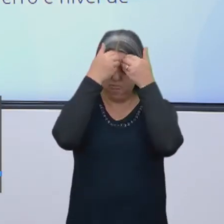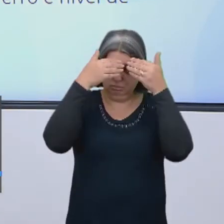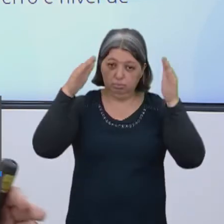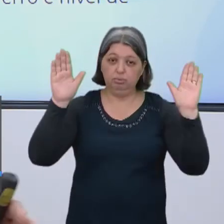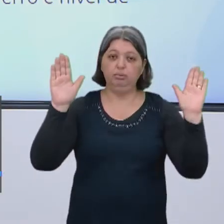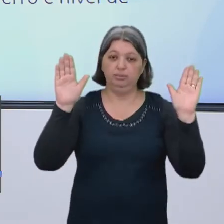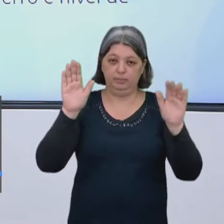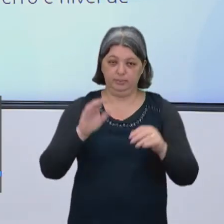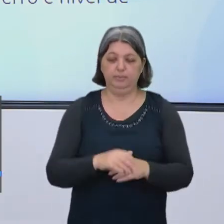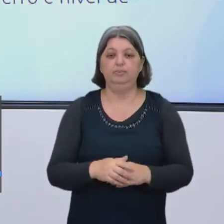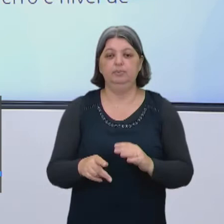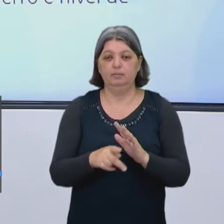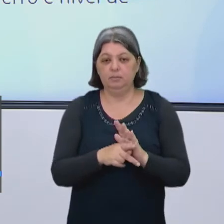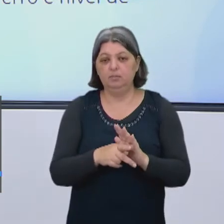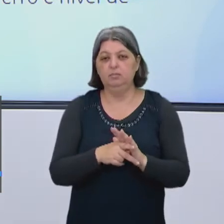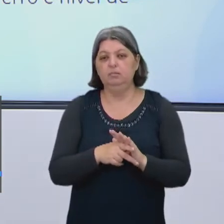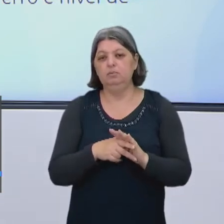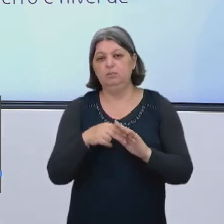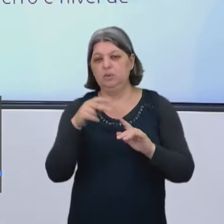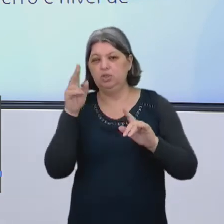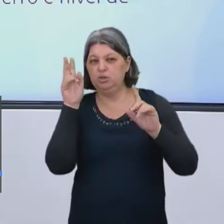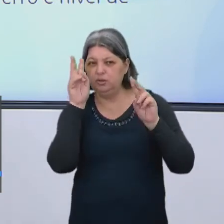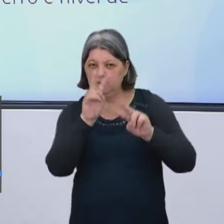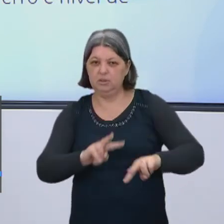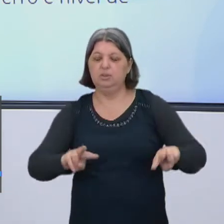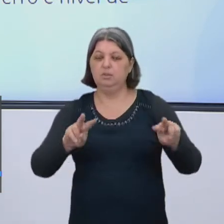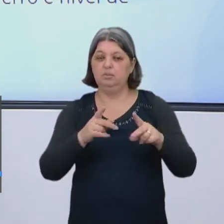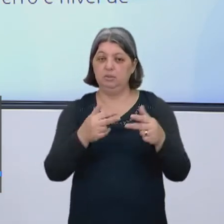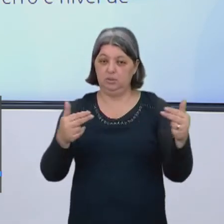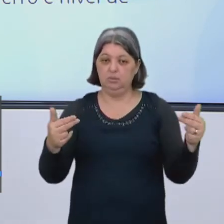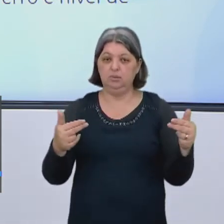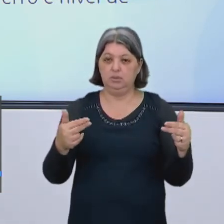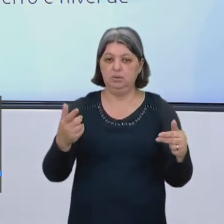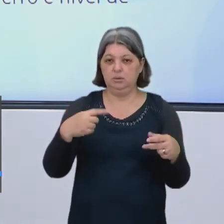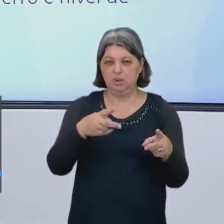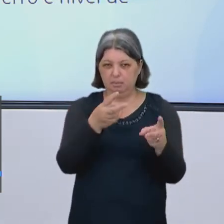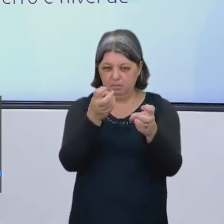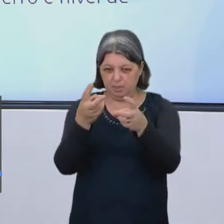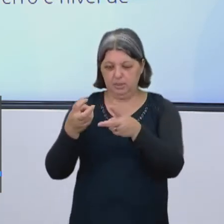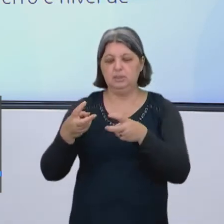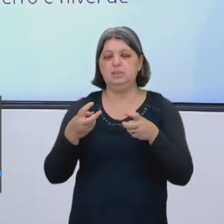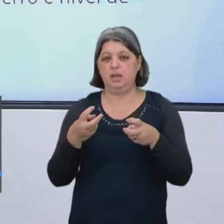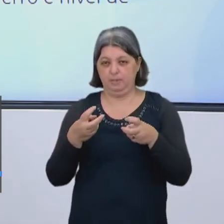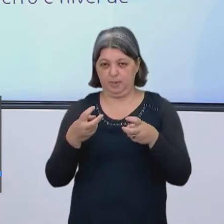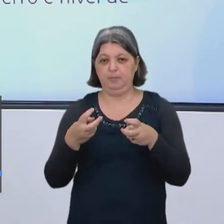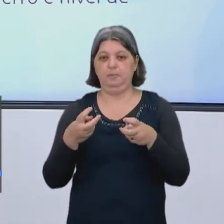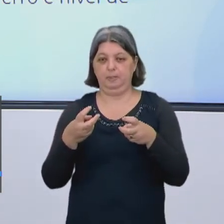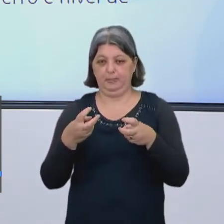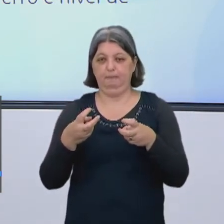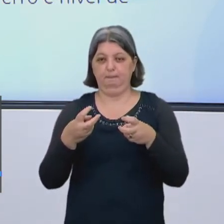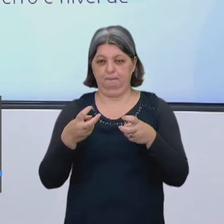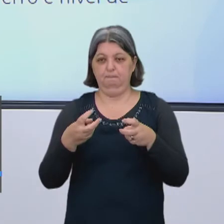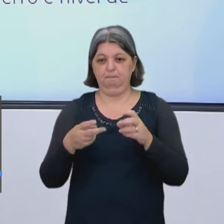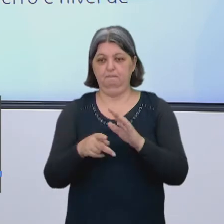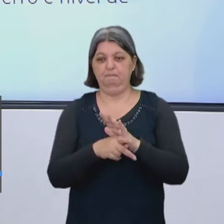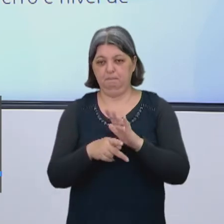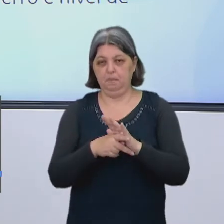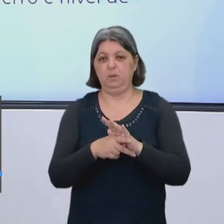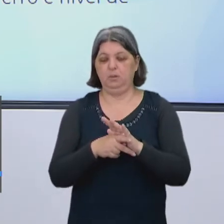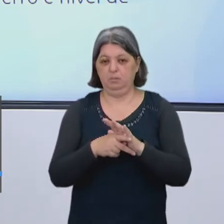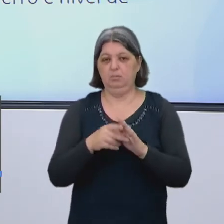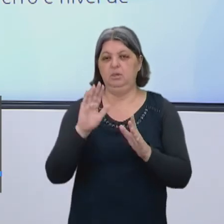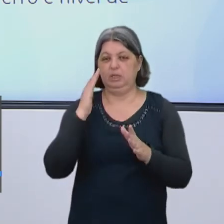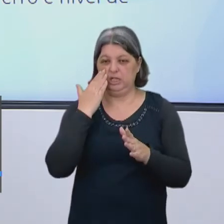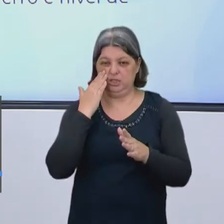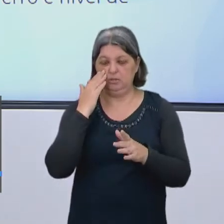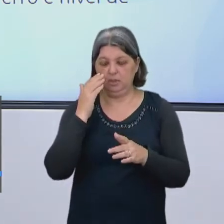ângulo maior de visão em relação àquilo que ele observa, aquilo que ele interpreta. Então, é muito,